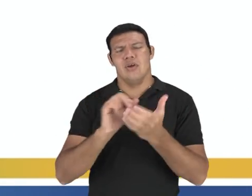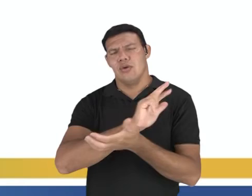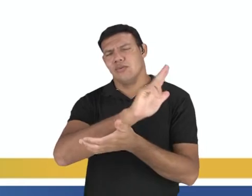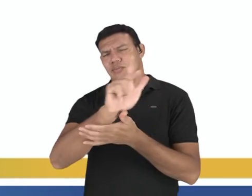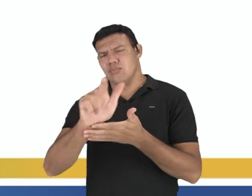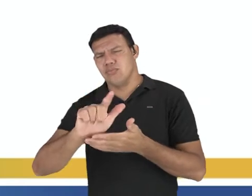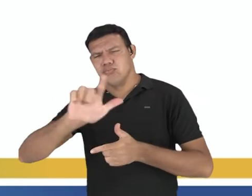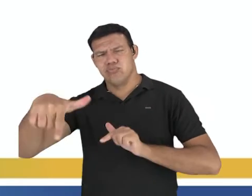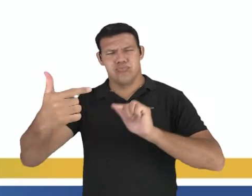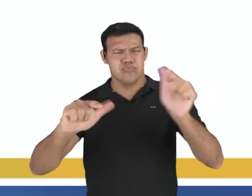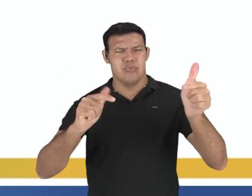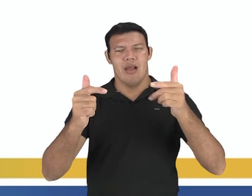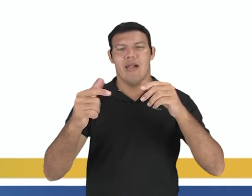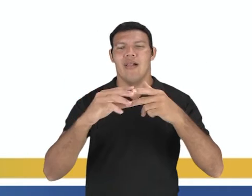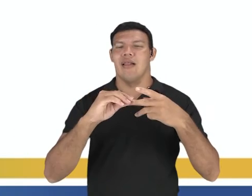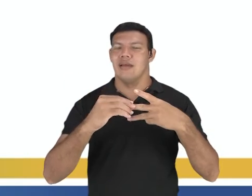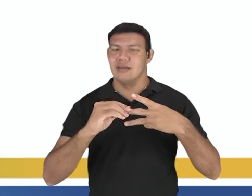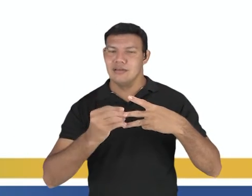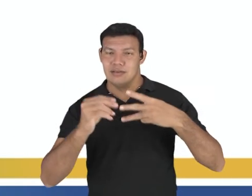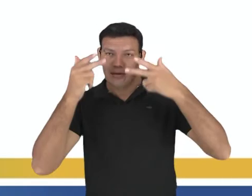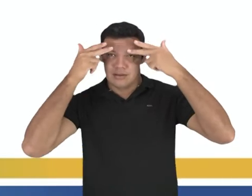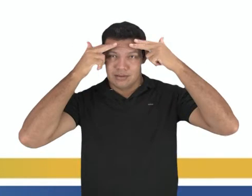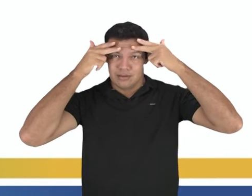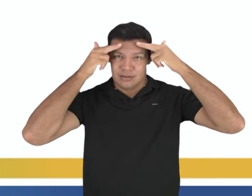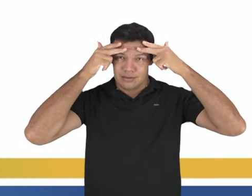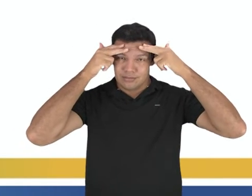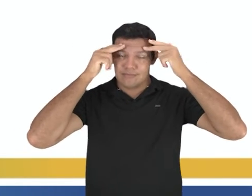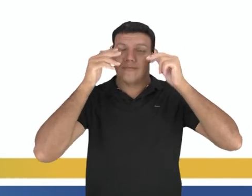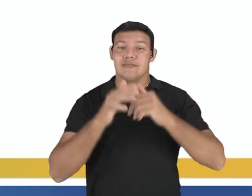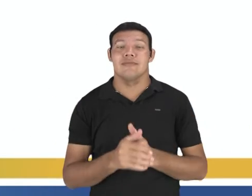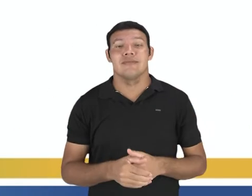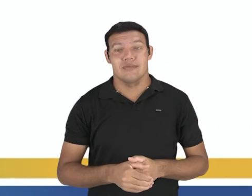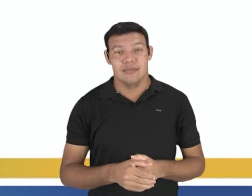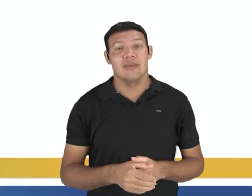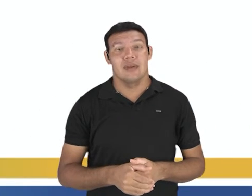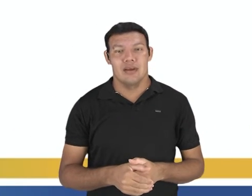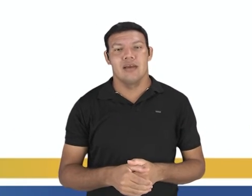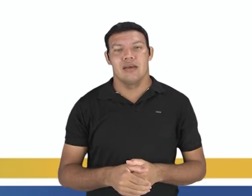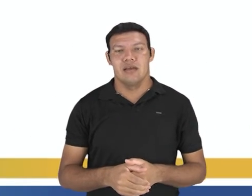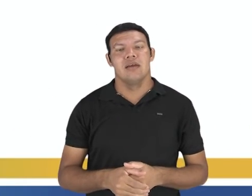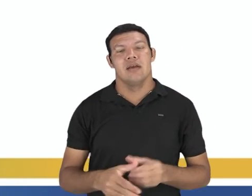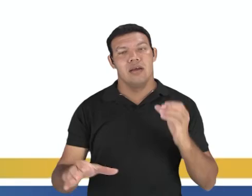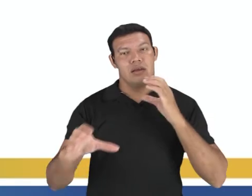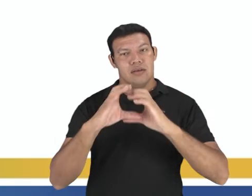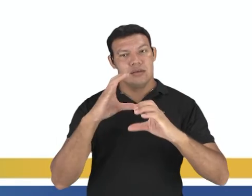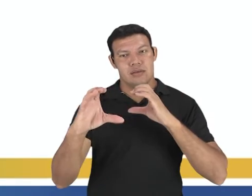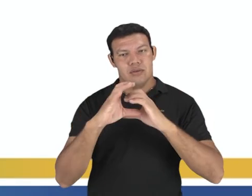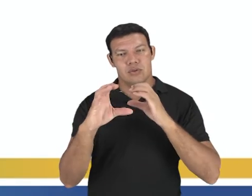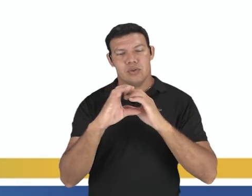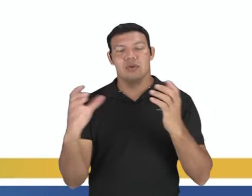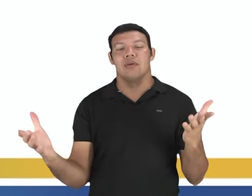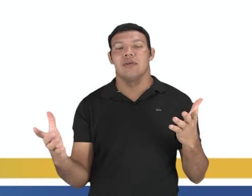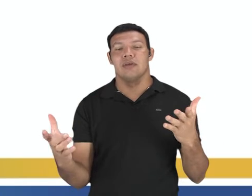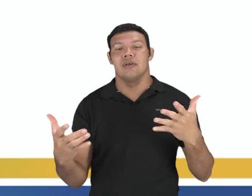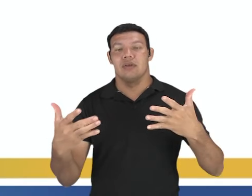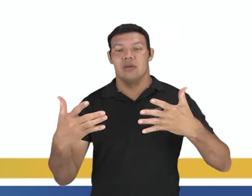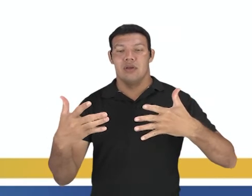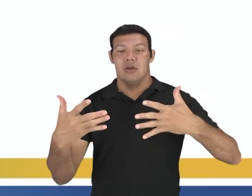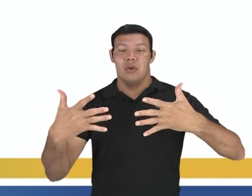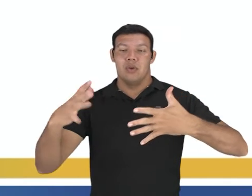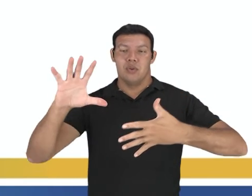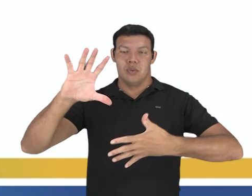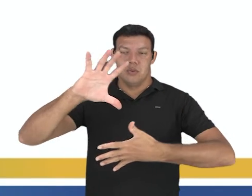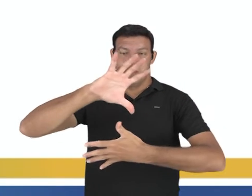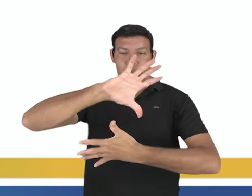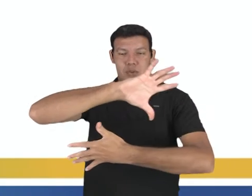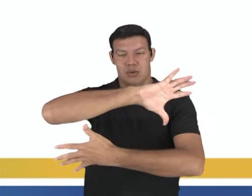de outros. Esse diálogo ocorre no menor espaço de distância física entre eles,